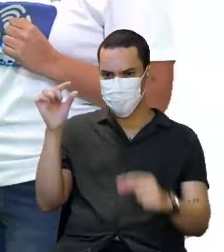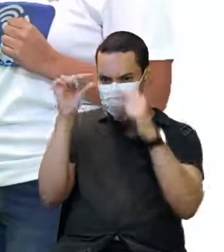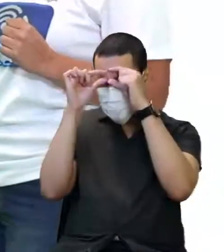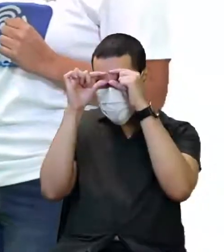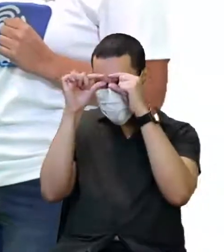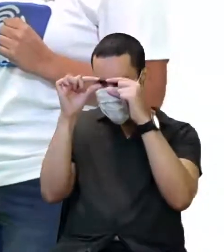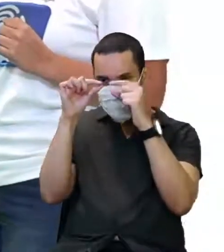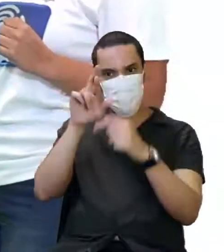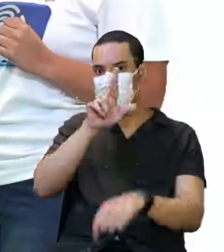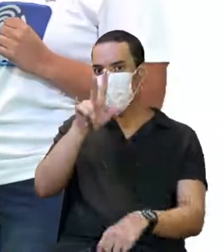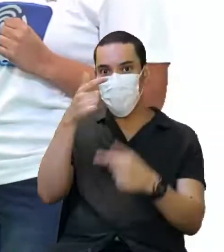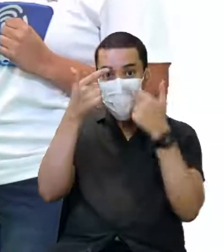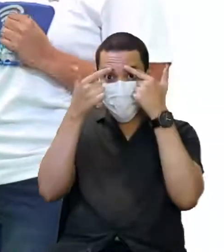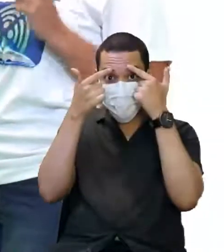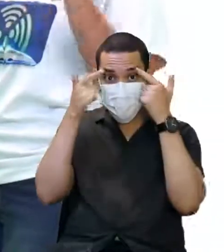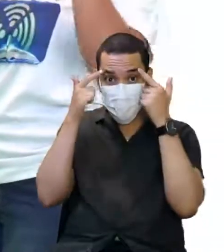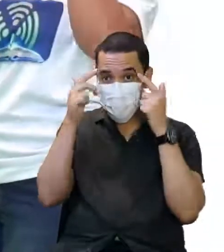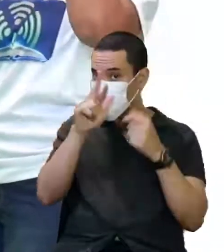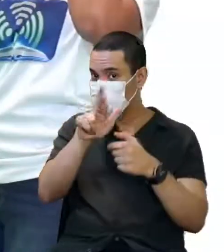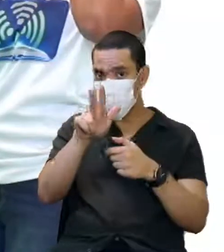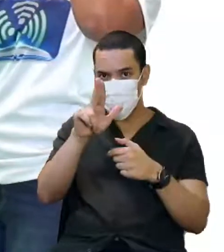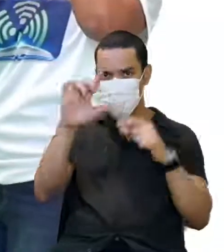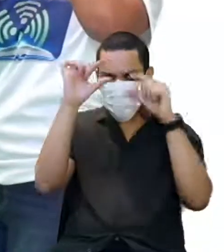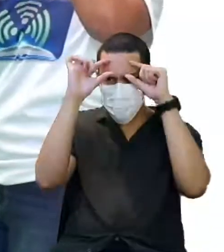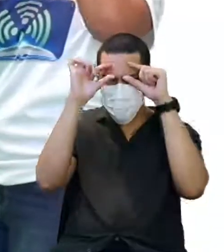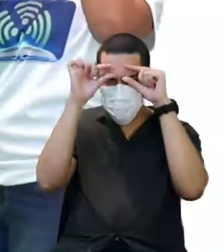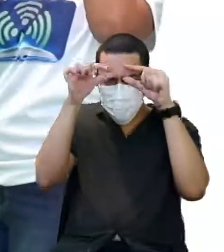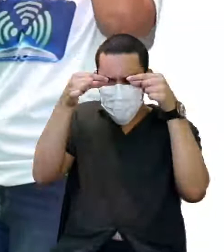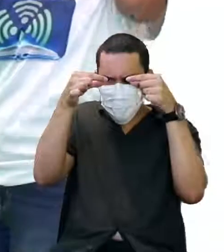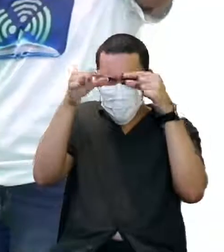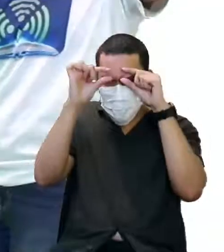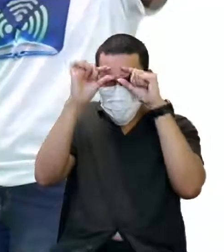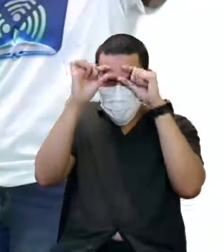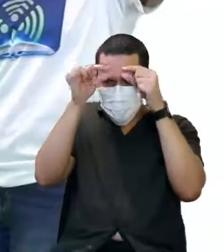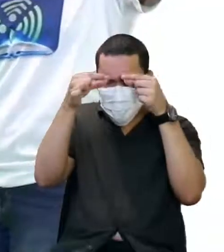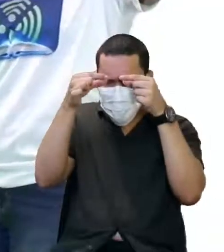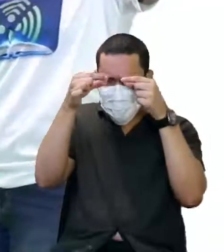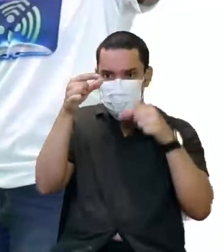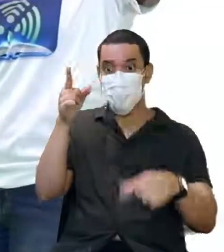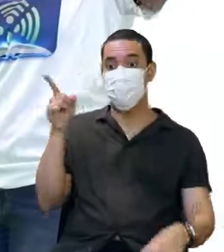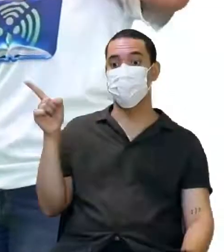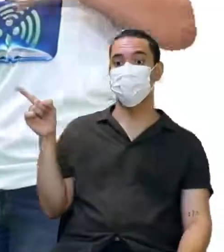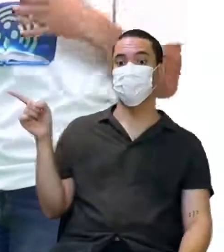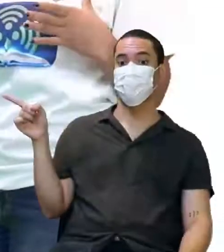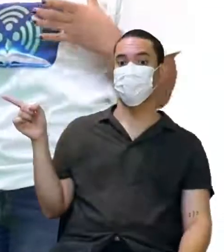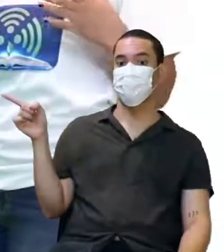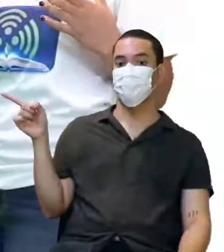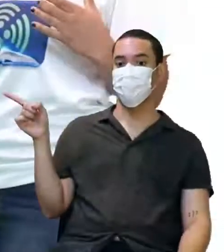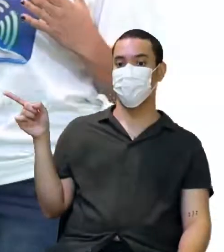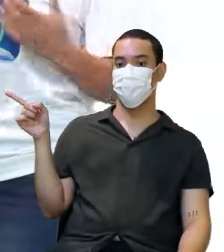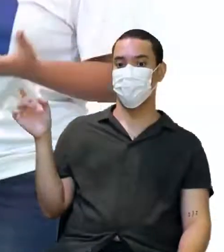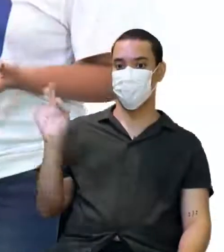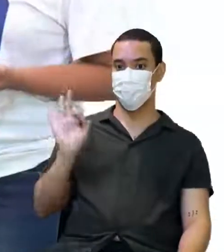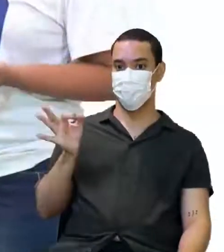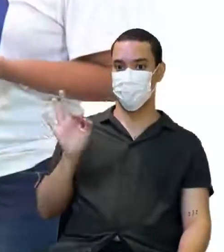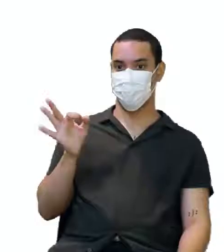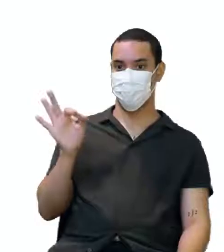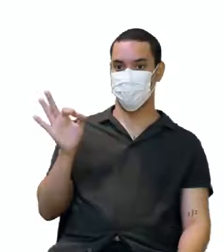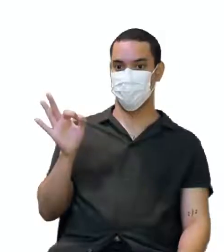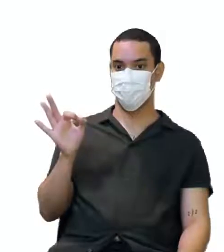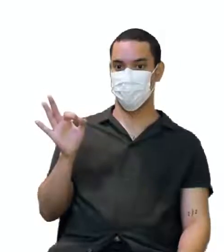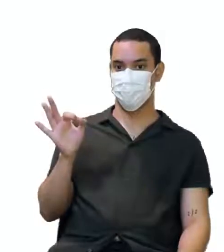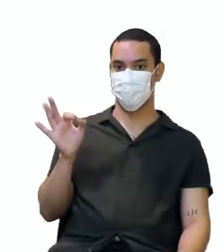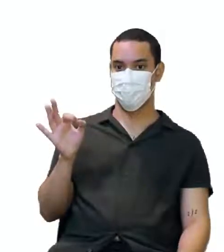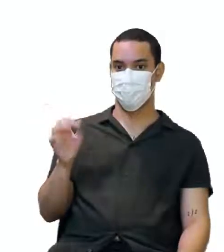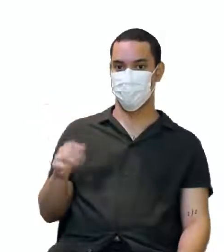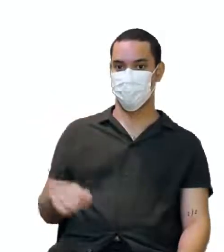Isso aqui não é a sobrancelha dele, não, gente. É uma estrutura ossificada, tá? Bem avantajada mesmo. Pode levantar um